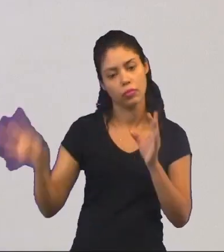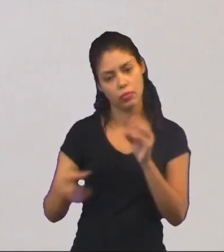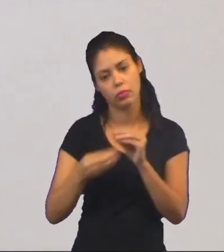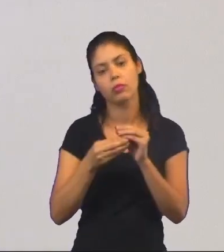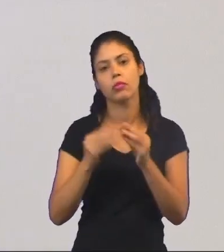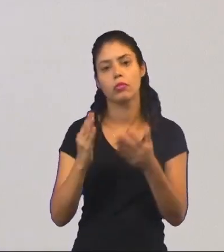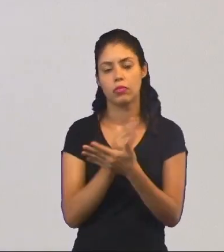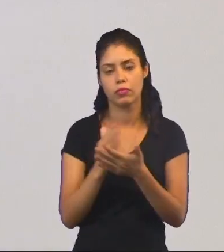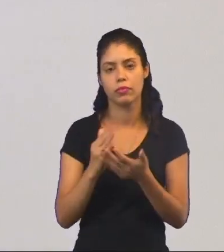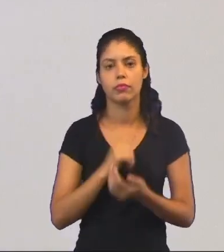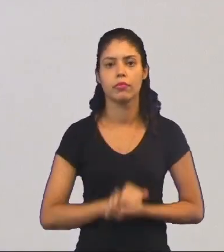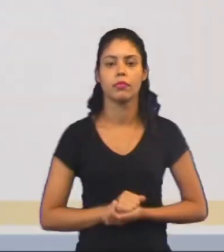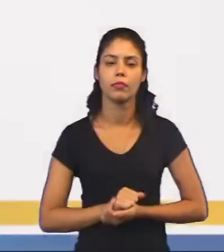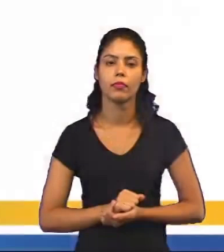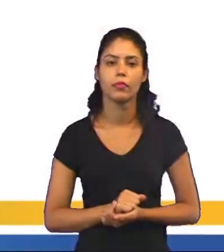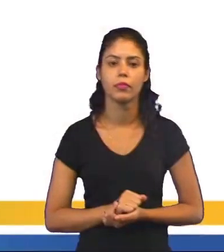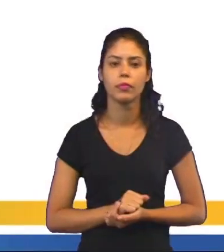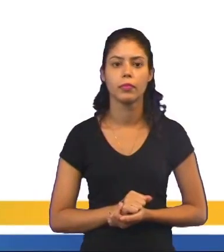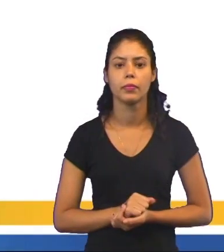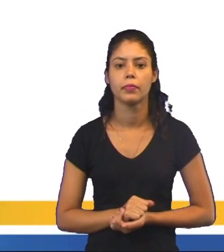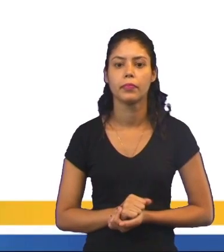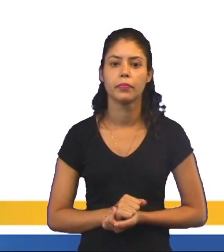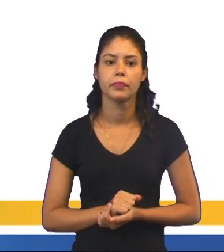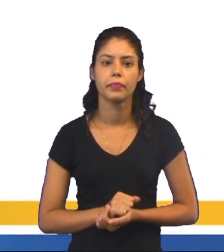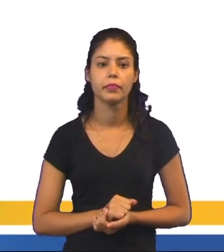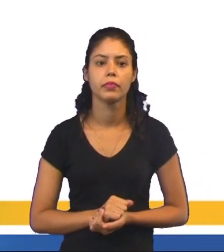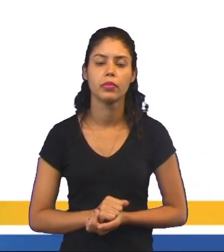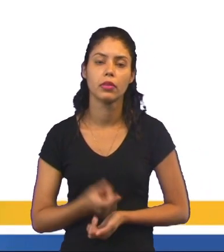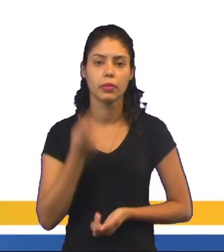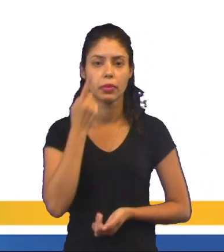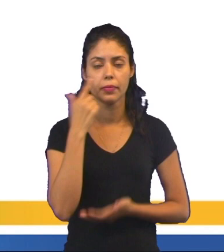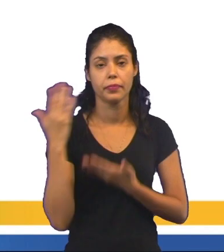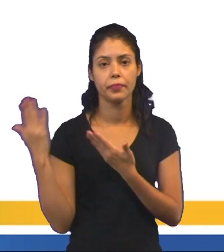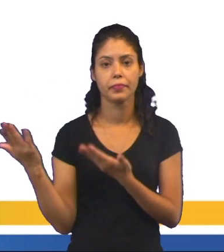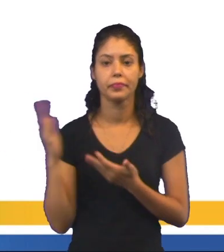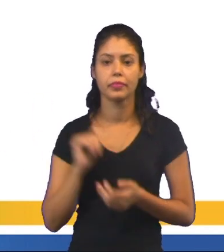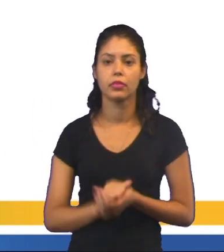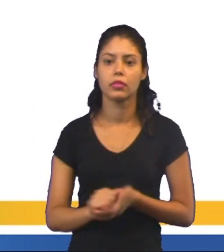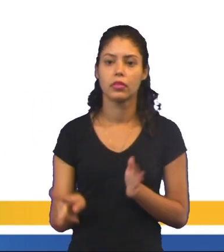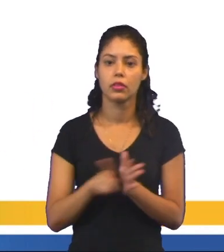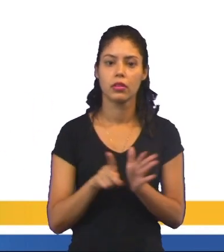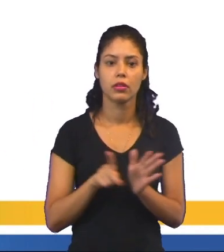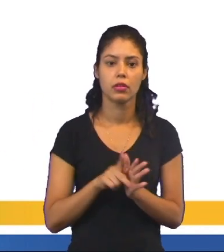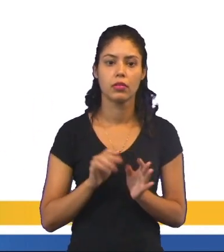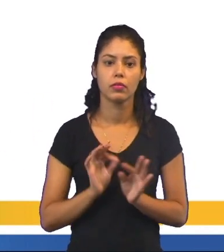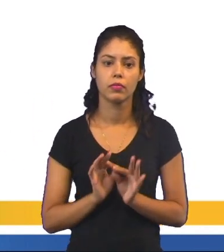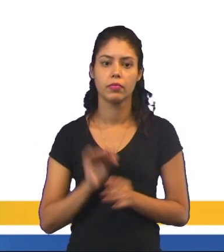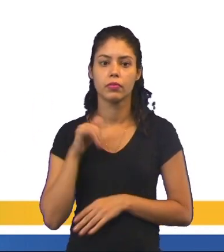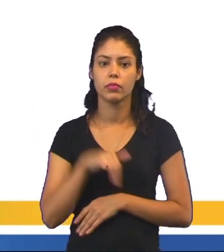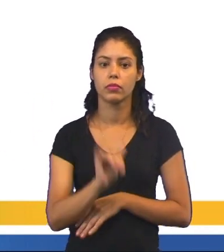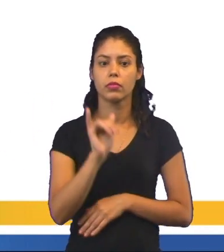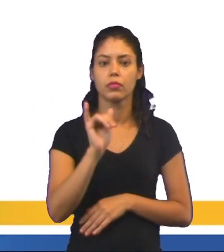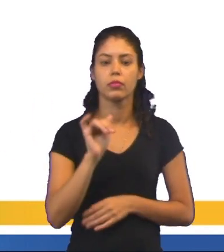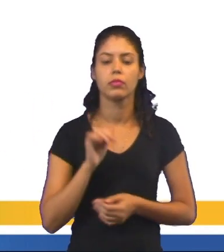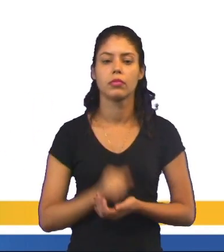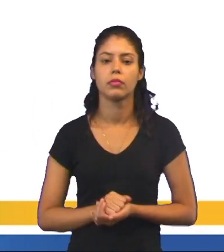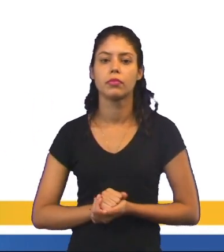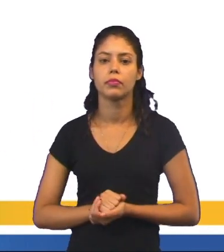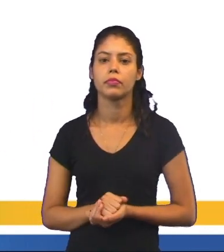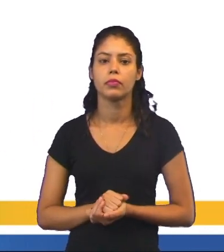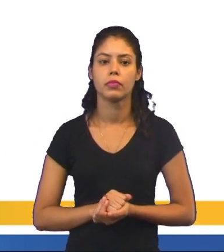acrescentar alguém bom então vamos lá a gente olhando aí nós temos as posições da reta já tá Y